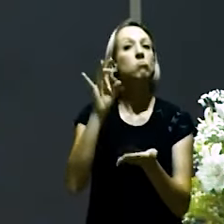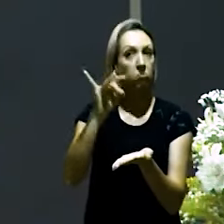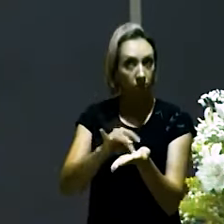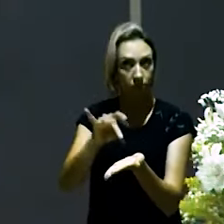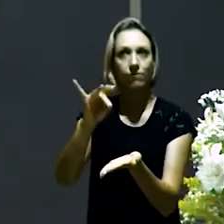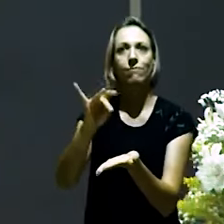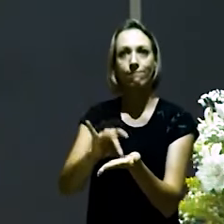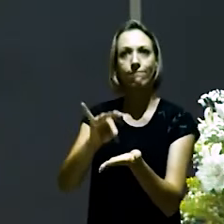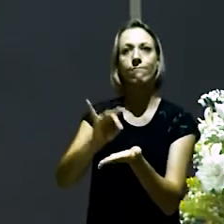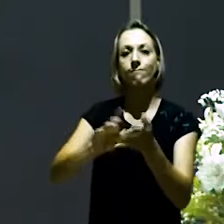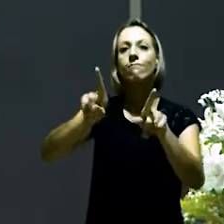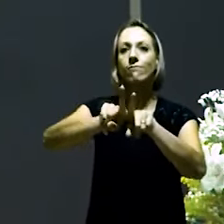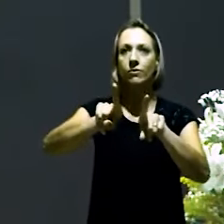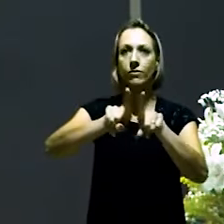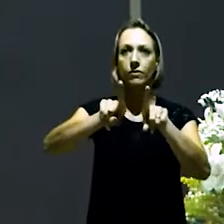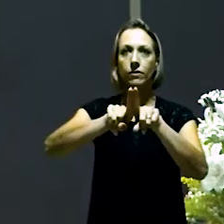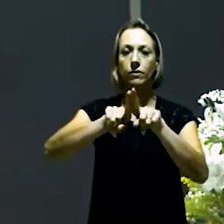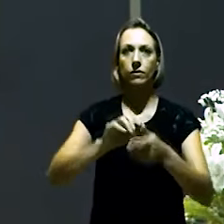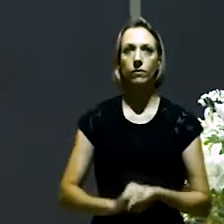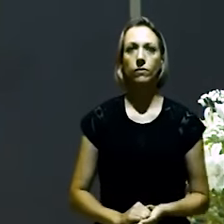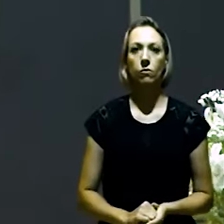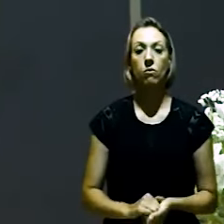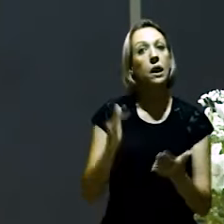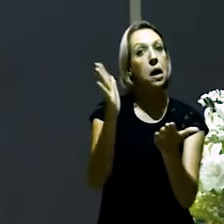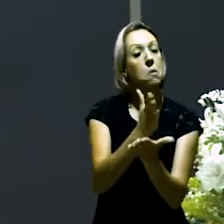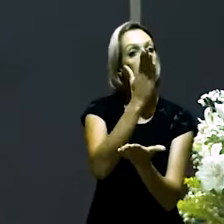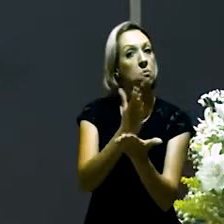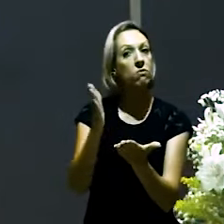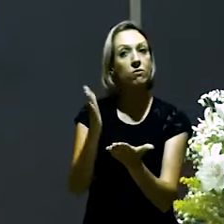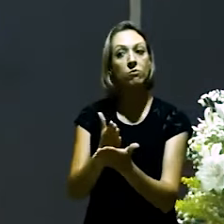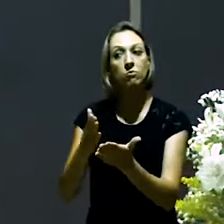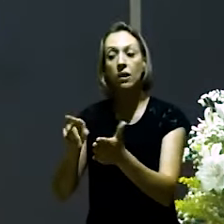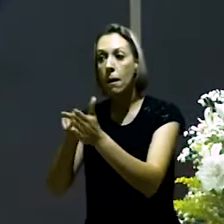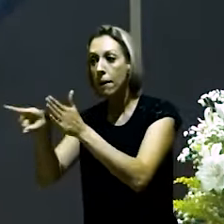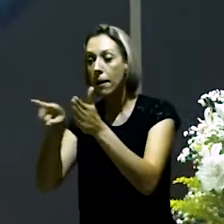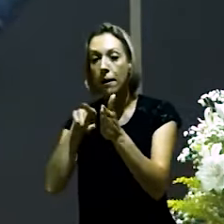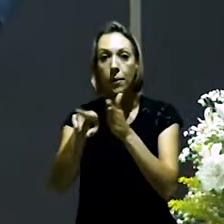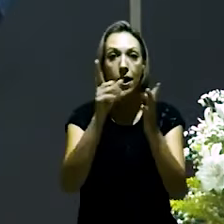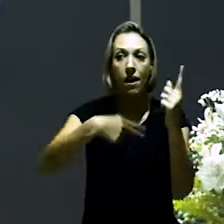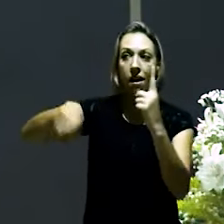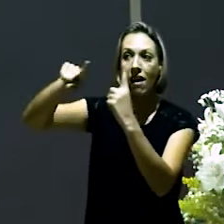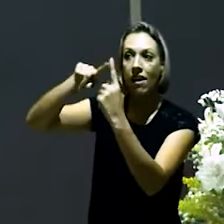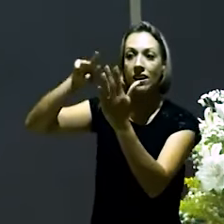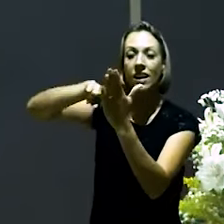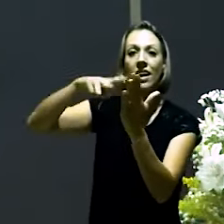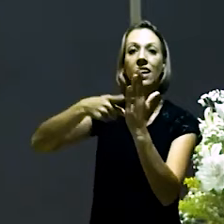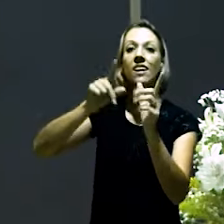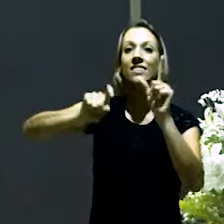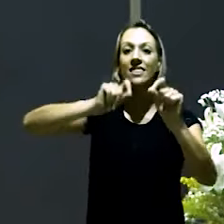nós precisamos entender. Alguns, se vocês perguntarem o que foi a cruz, a resposta será que a